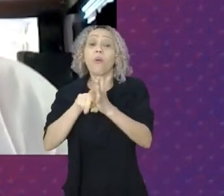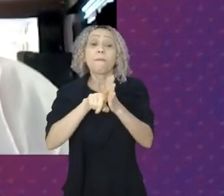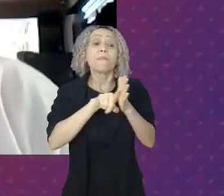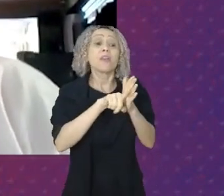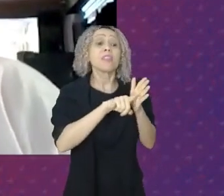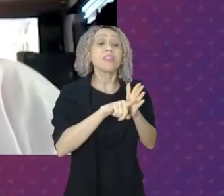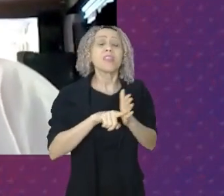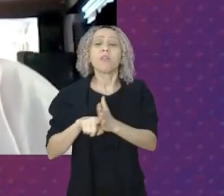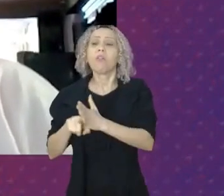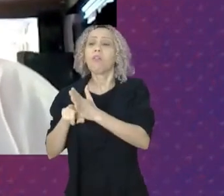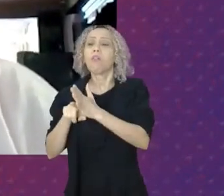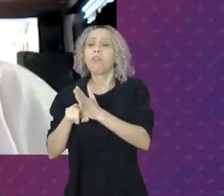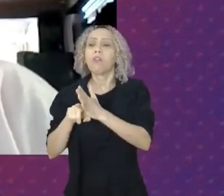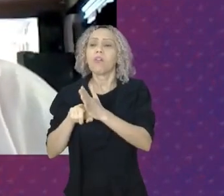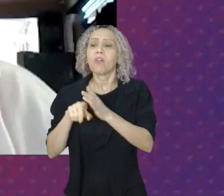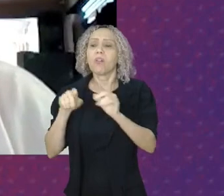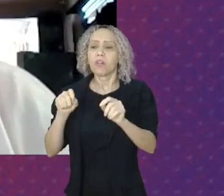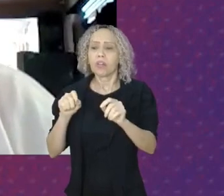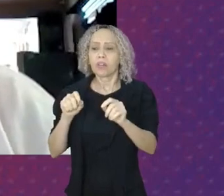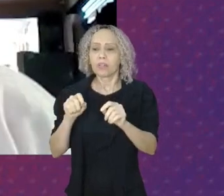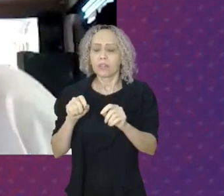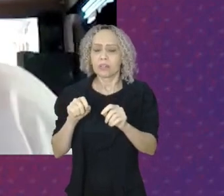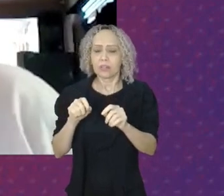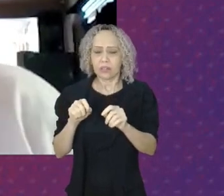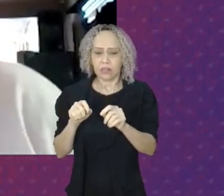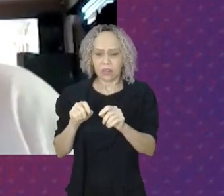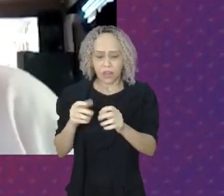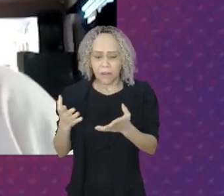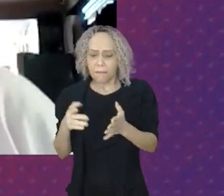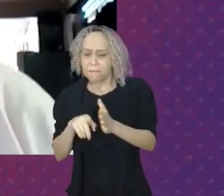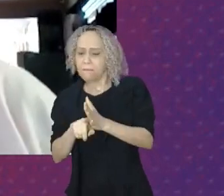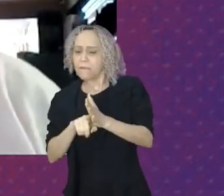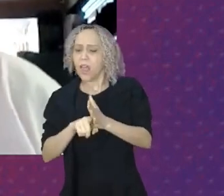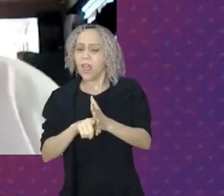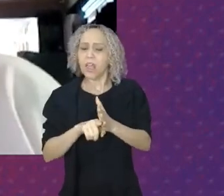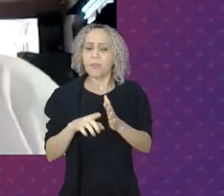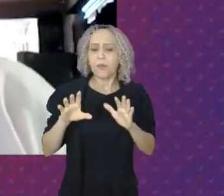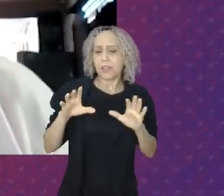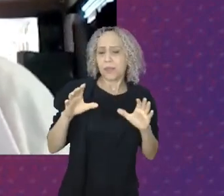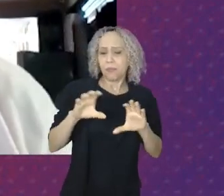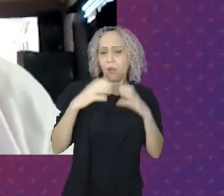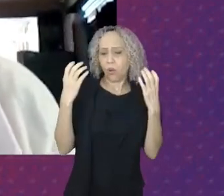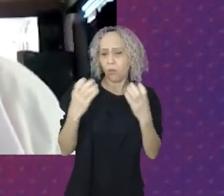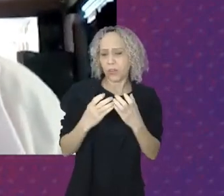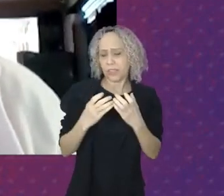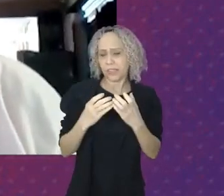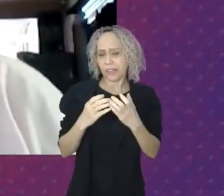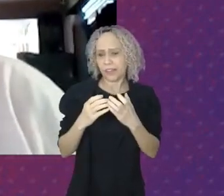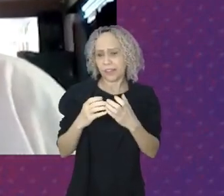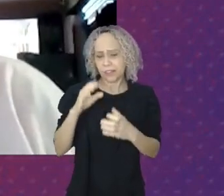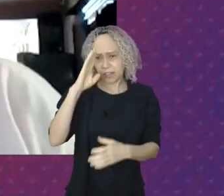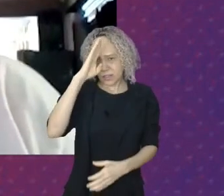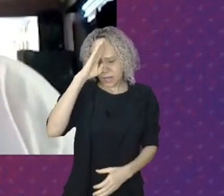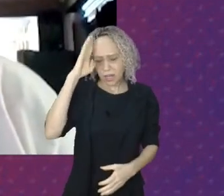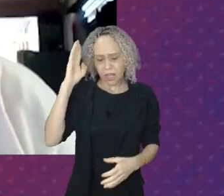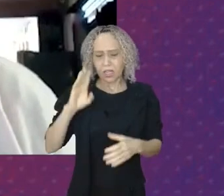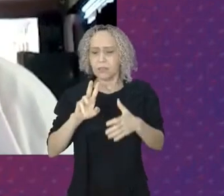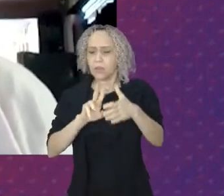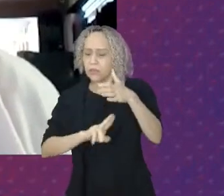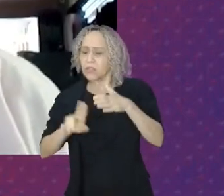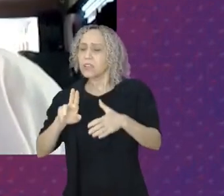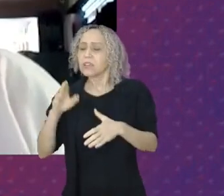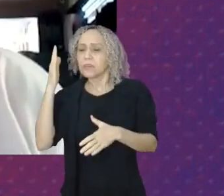com rigor acadêmico para ter essa comprovação e para que os nossos